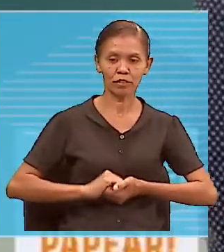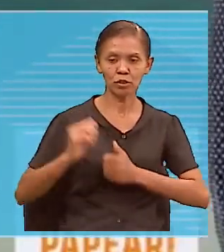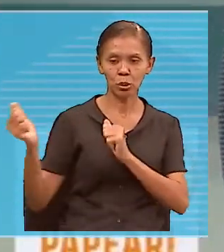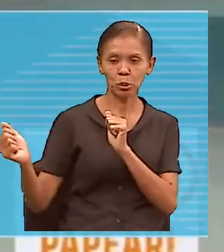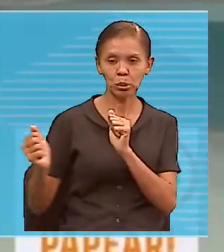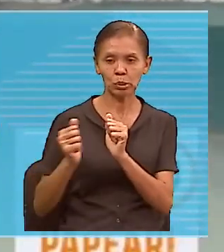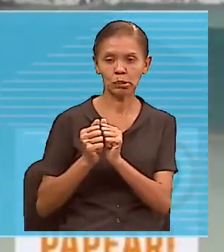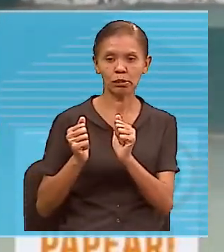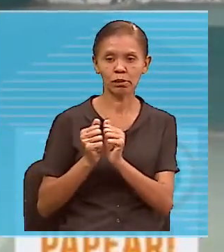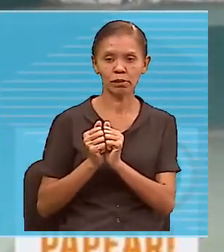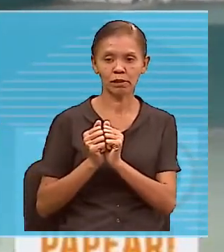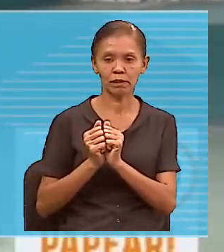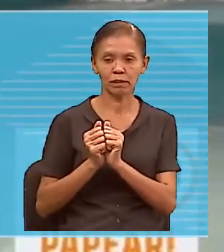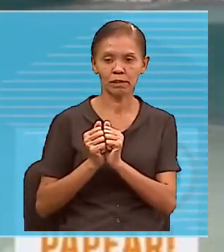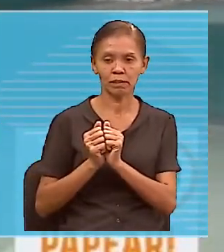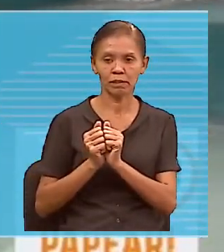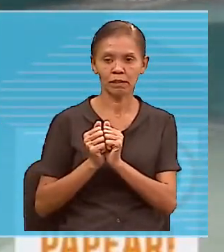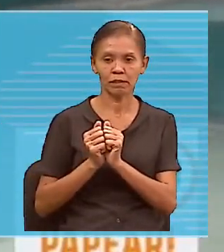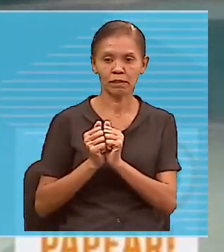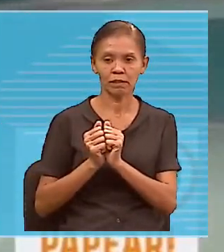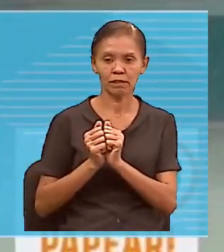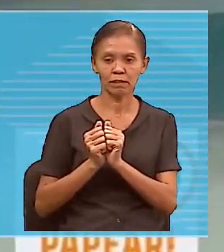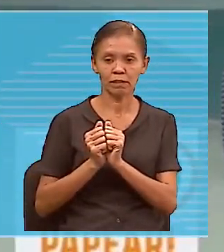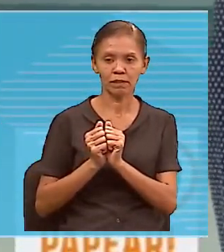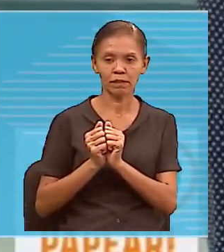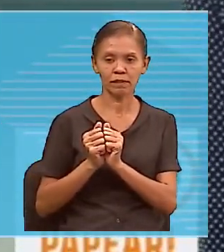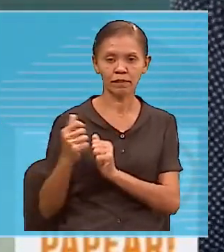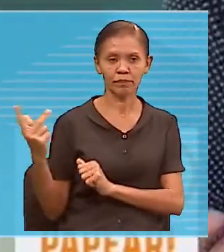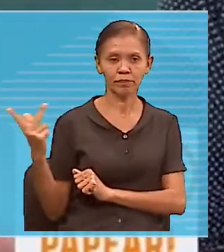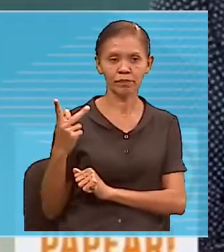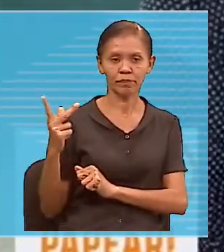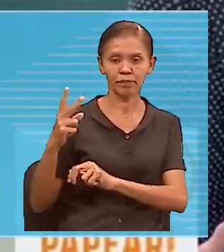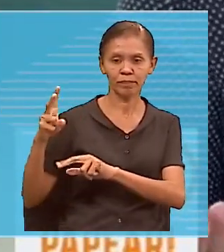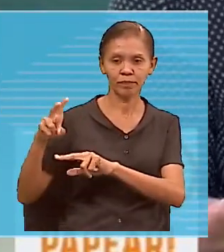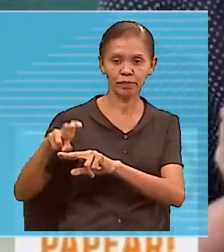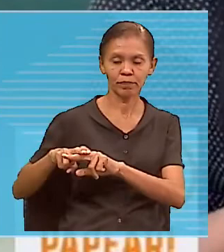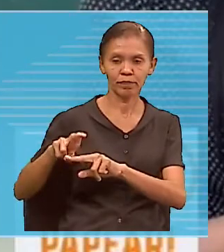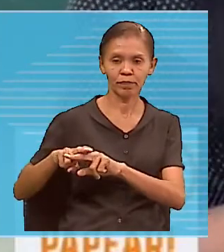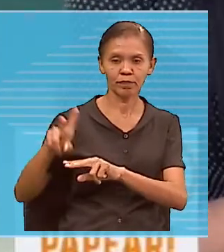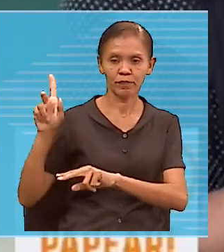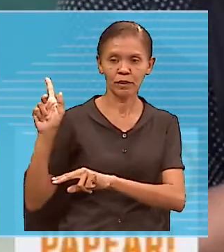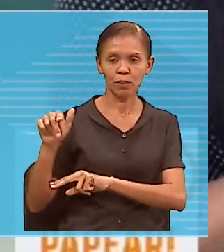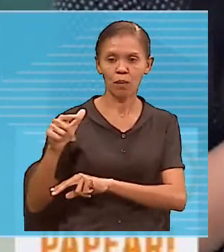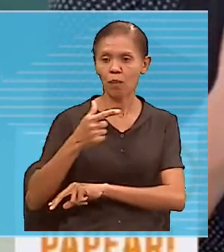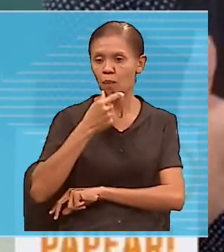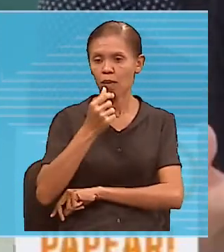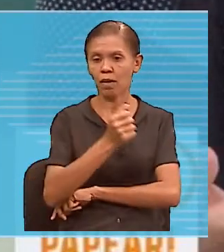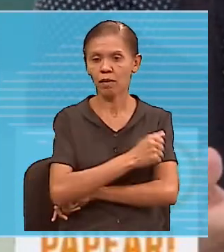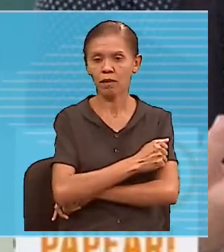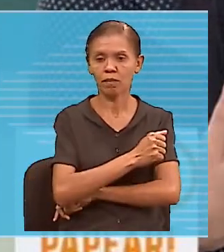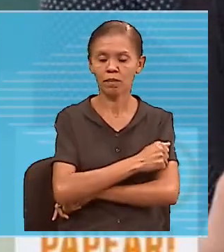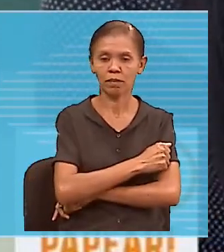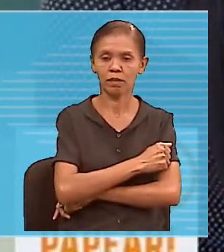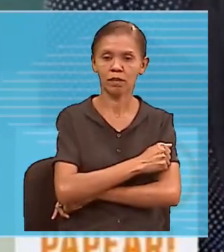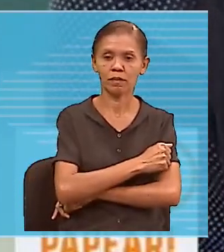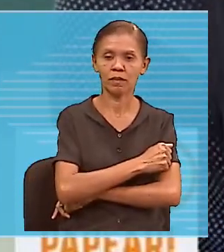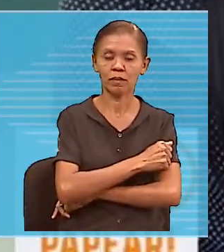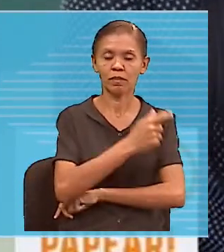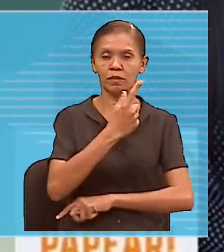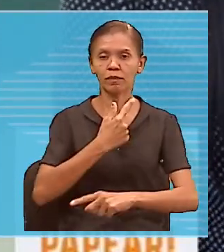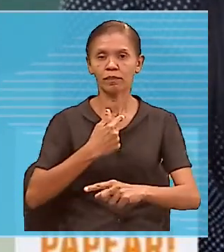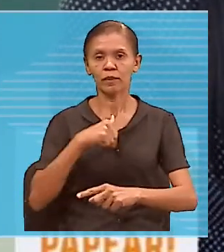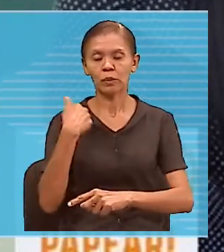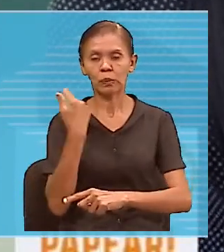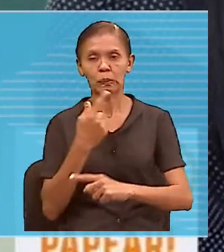Raldi Cavalcante e nós viemos falar nada melhor do que no dia do protagonismo estudantil, nosso tema de hoje do